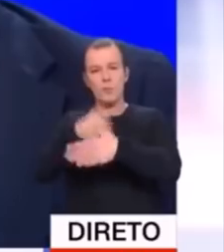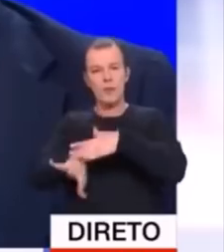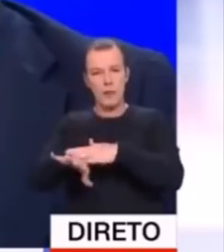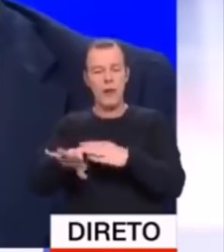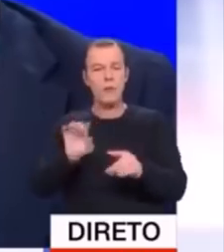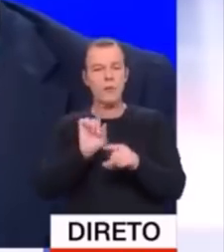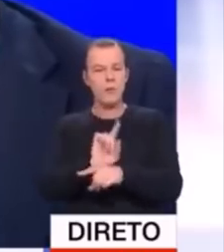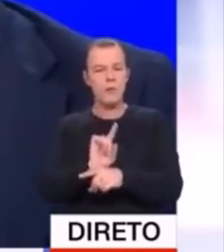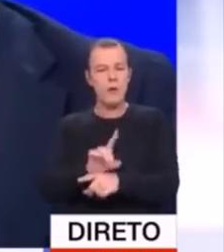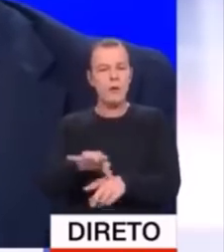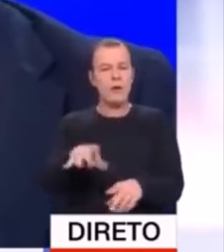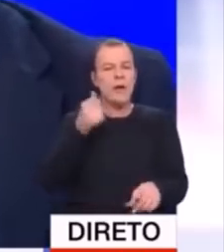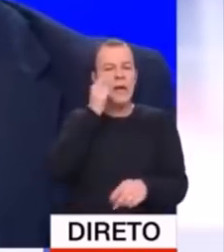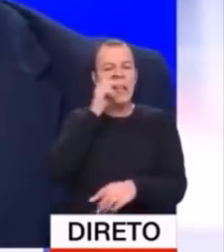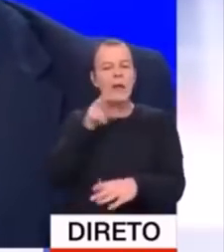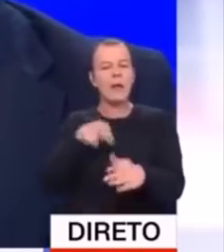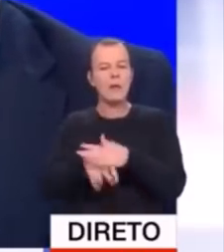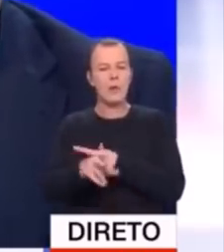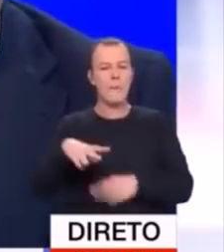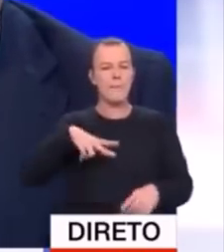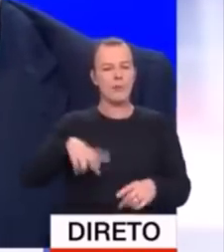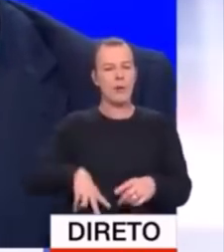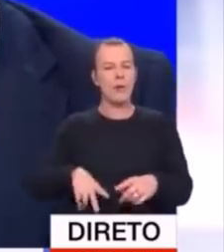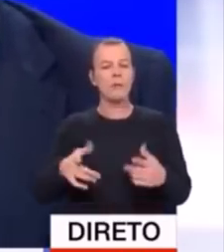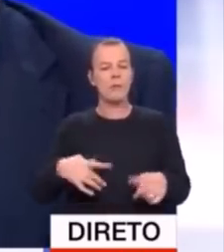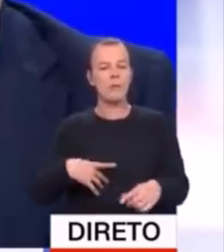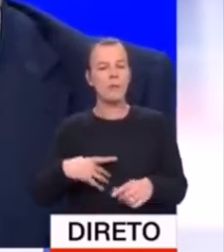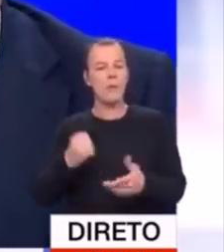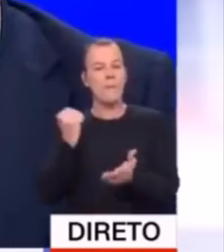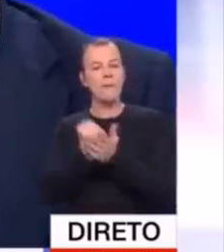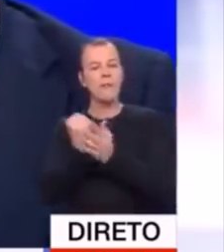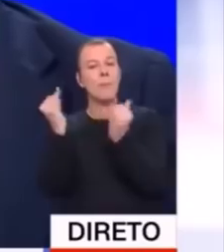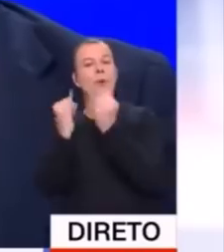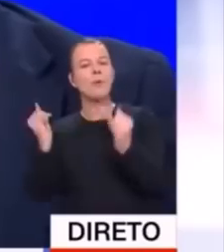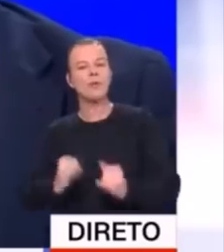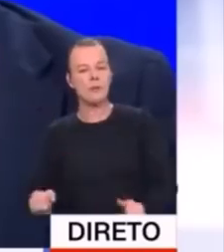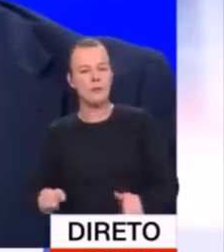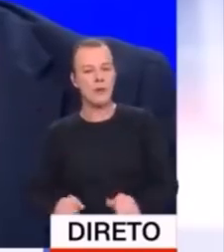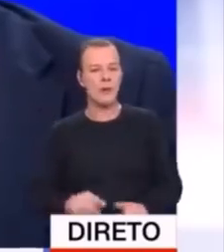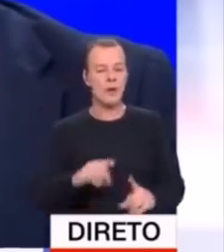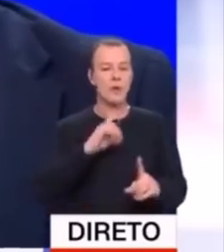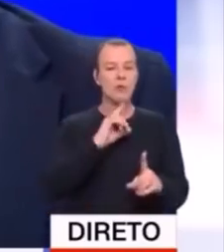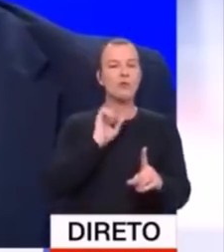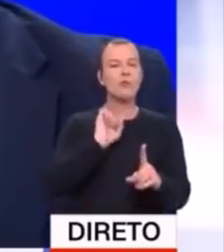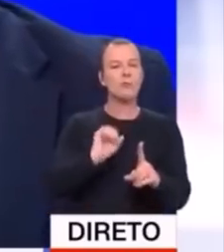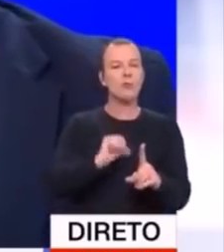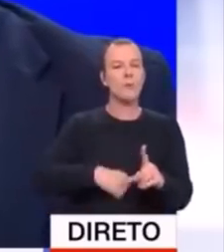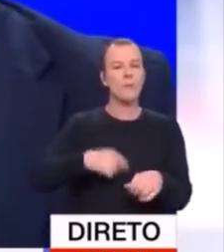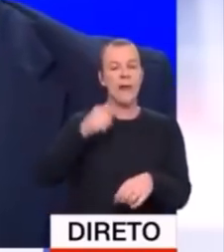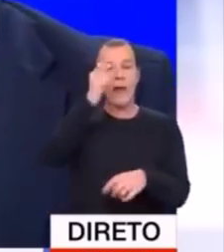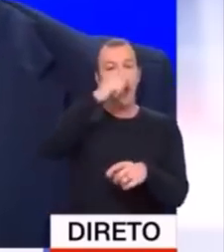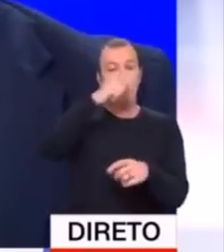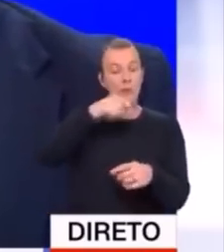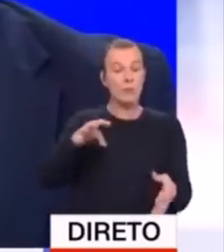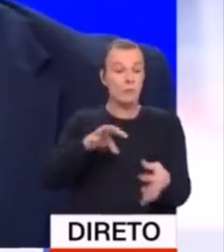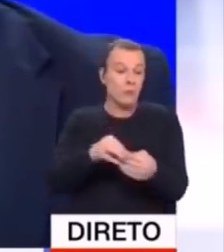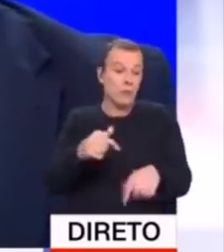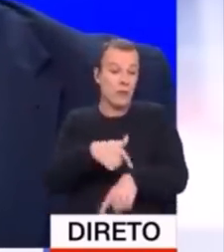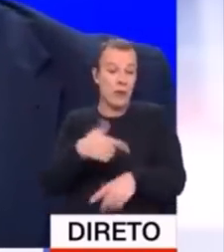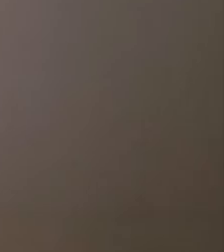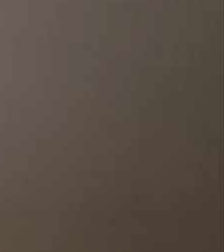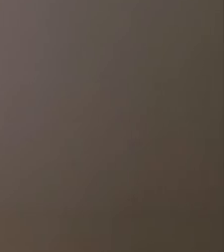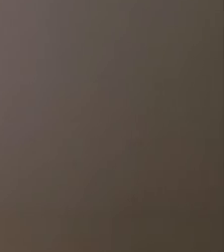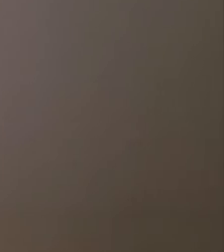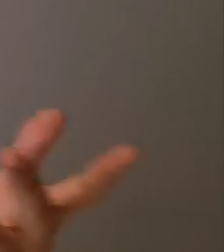talvez não saiba quem é que entrou em Portugal como passaporte internacional limitada e até hoje estamos bastante